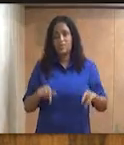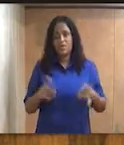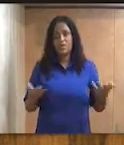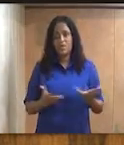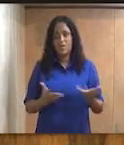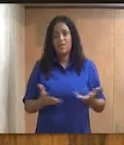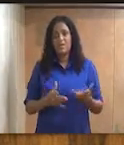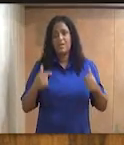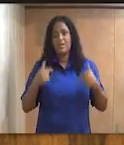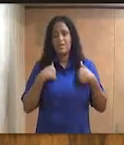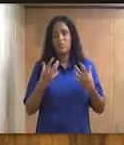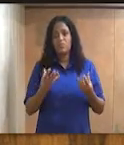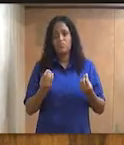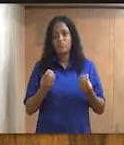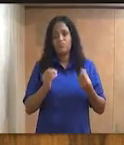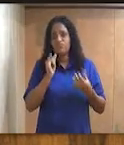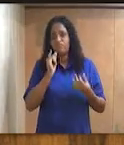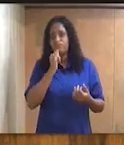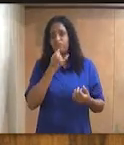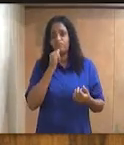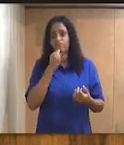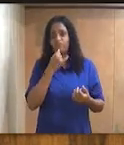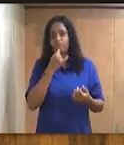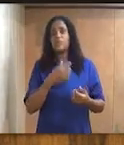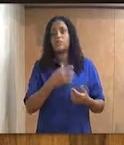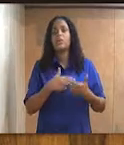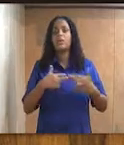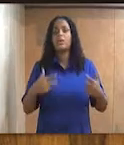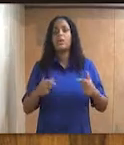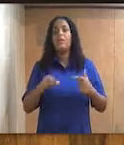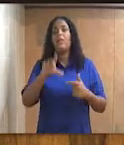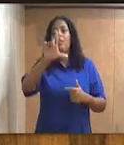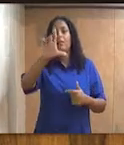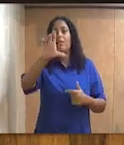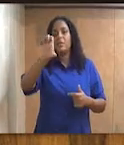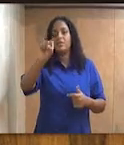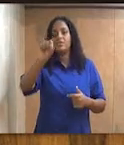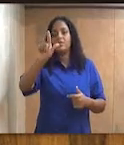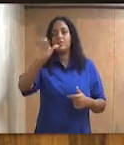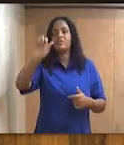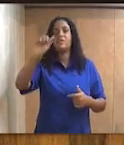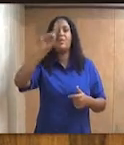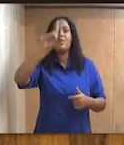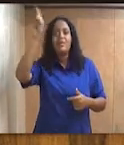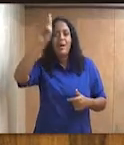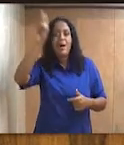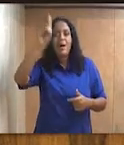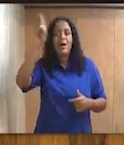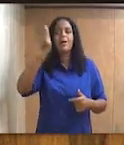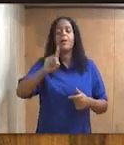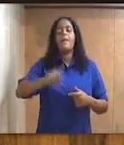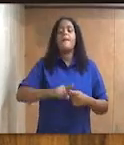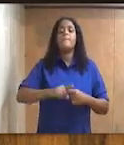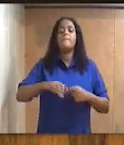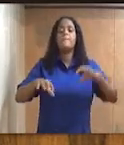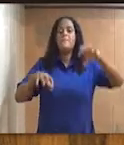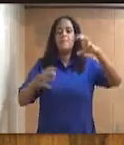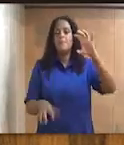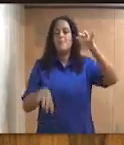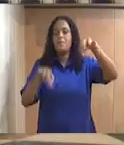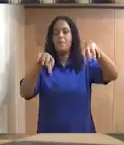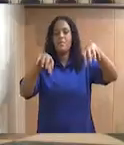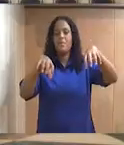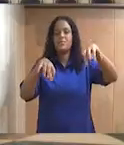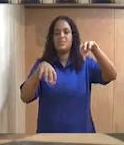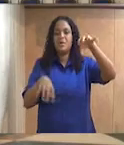eu estou muito triste com a Casa Legislativa de Brasília, com o Congresso, que fez aquela vergonha